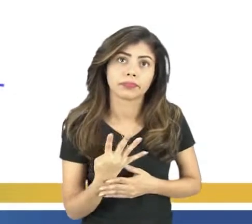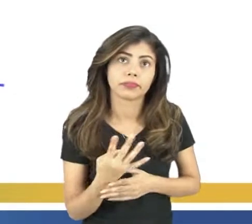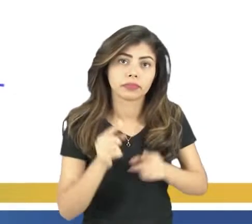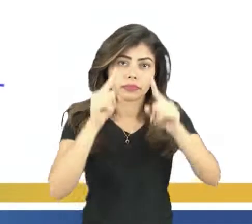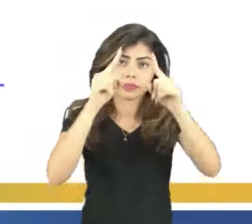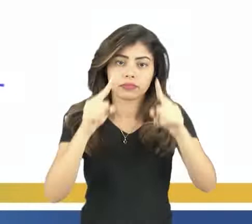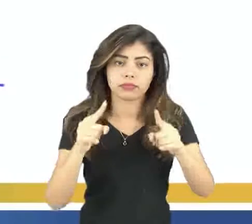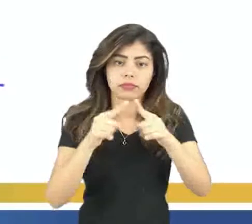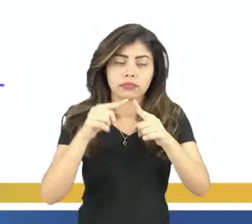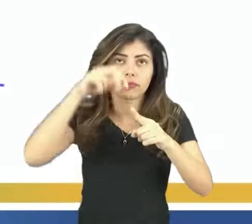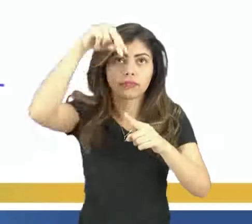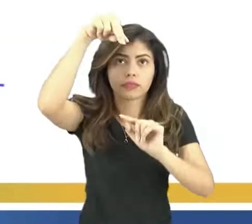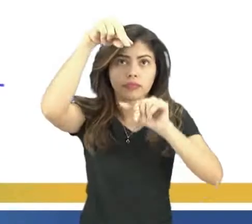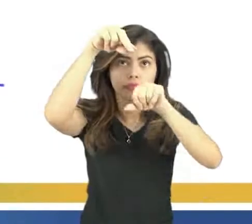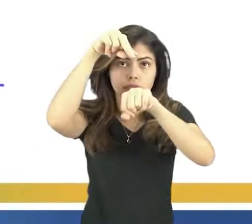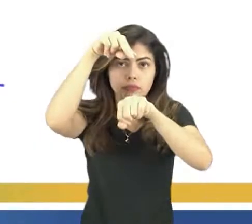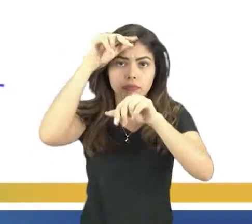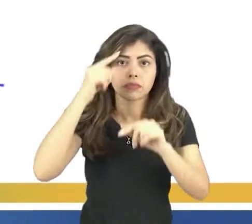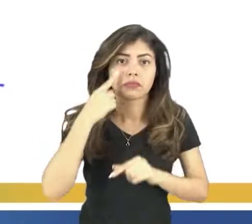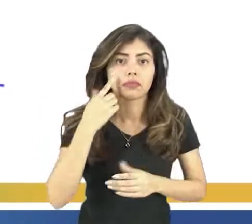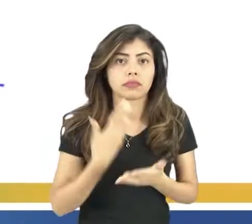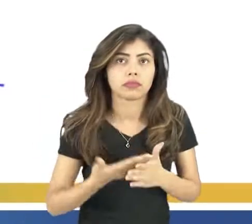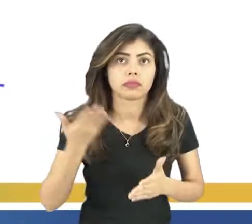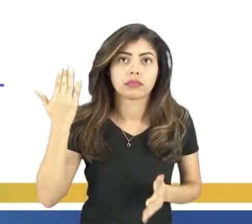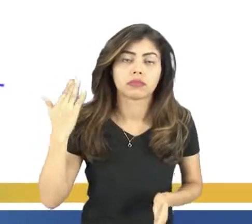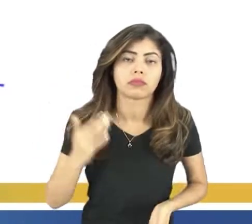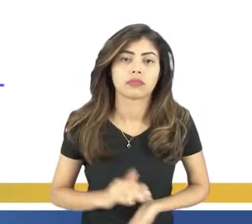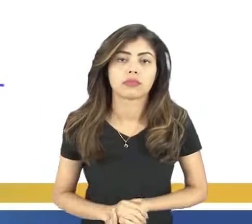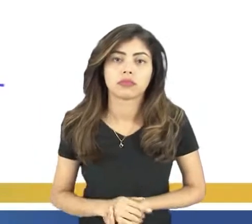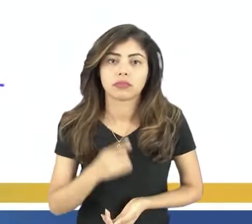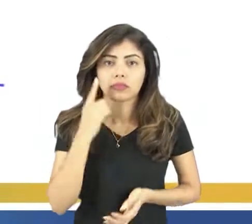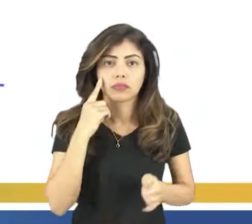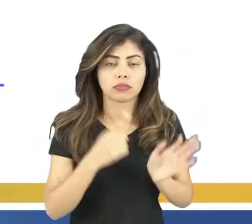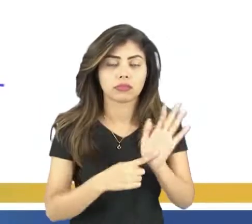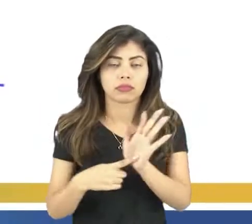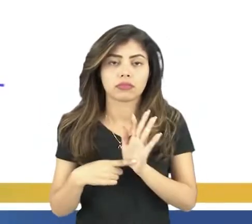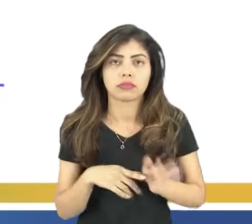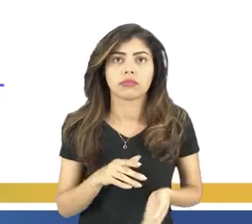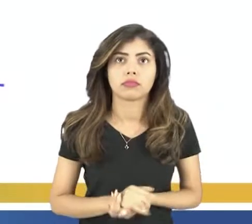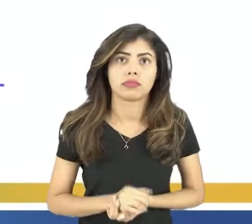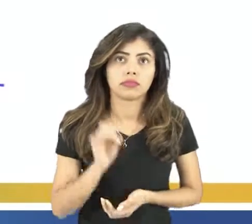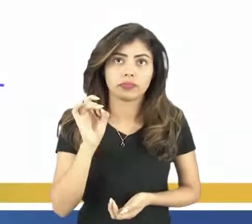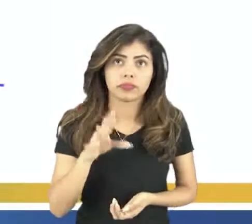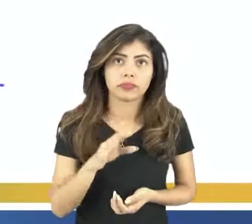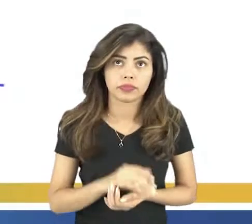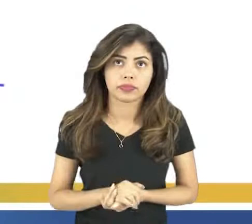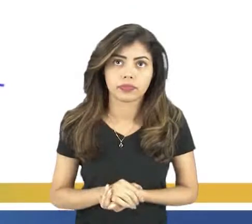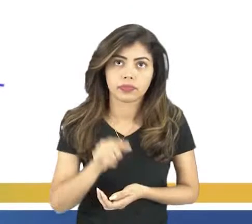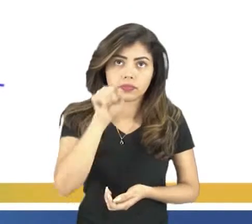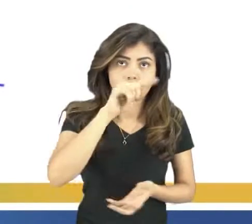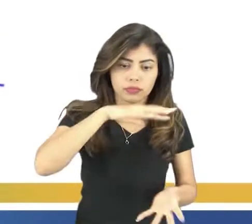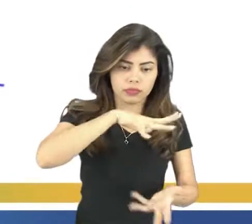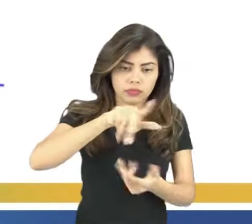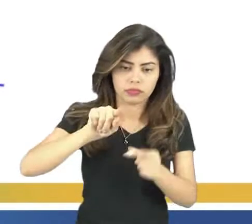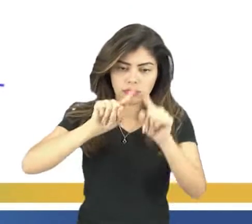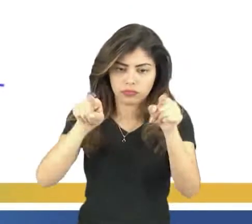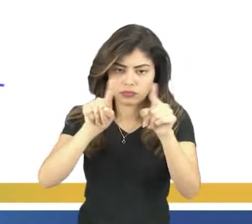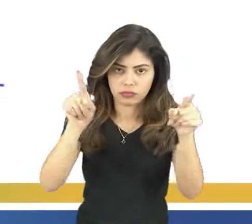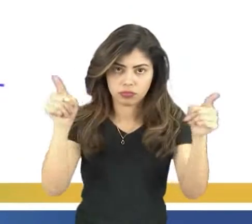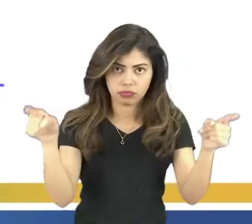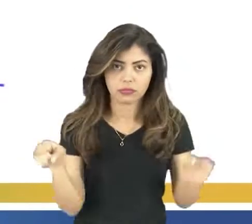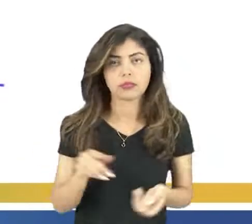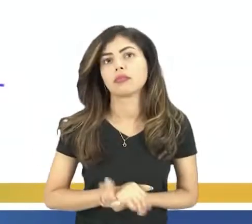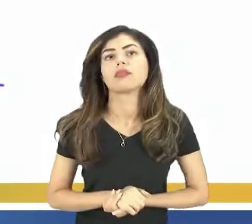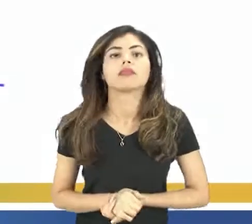um ímã em barra, parecido com o que a gente estudou na aula anterior, mostrando os polos norte e sul. E o último é a Terra, que também tem o seu campo